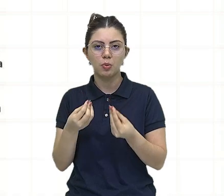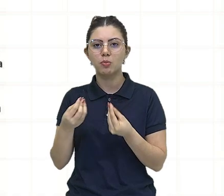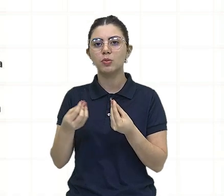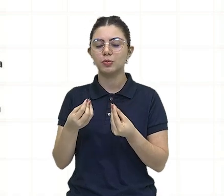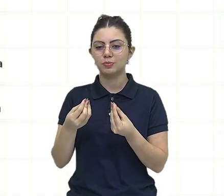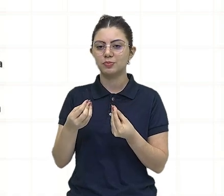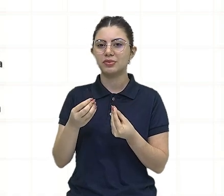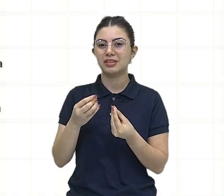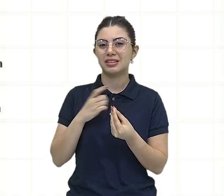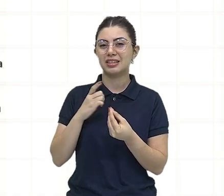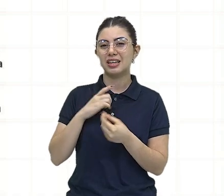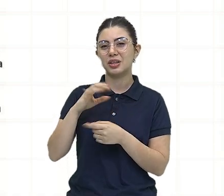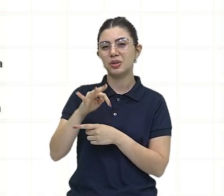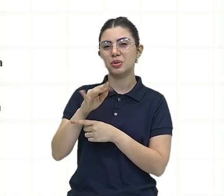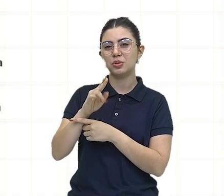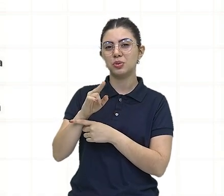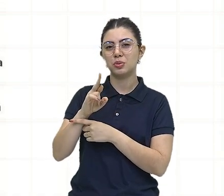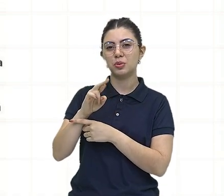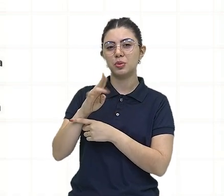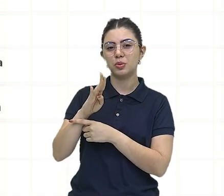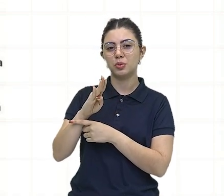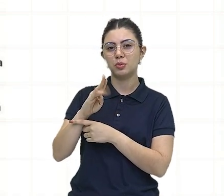e turbulenta.